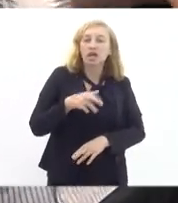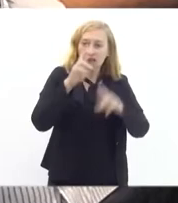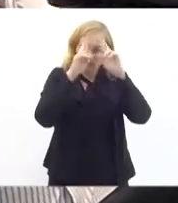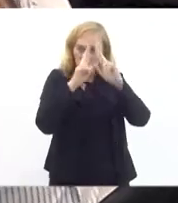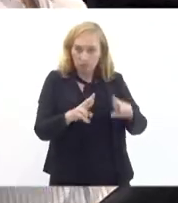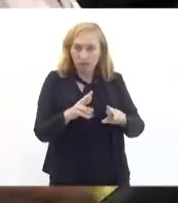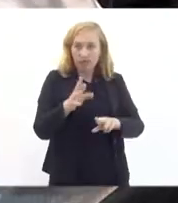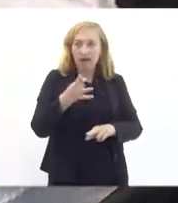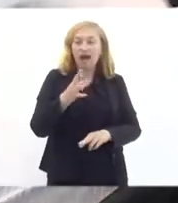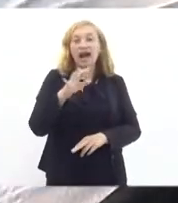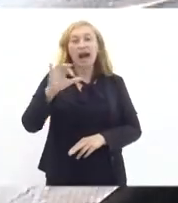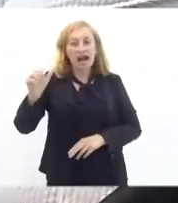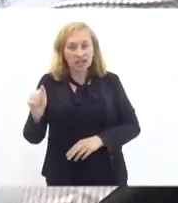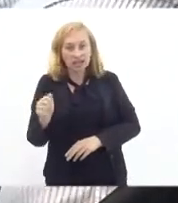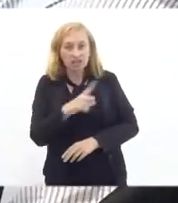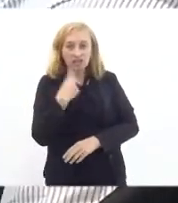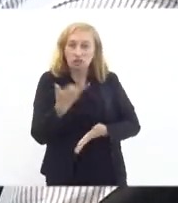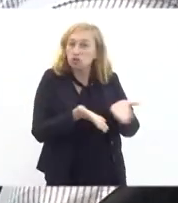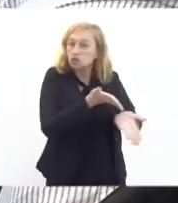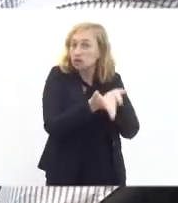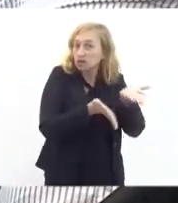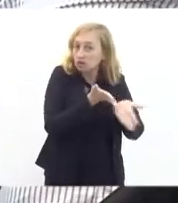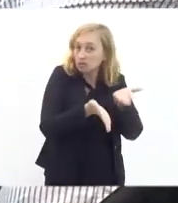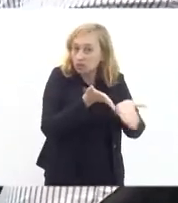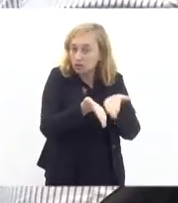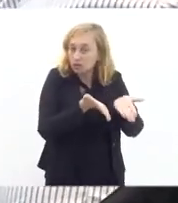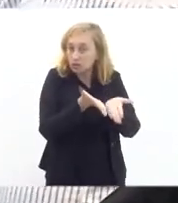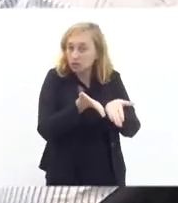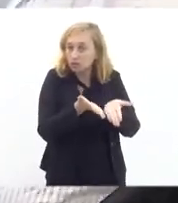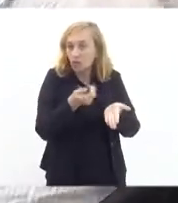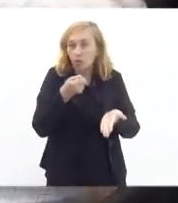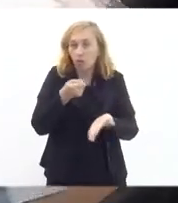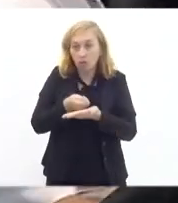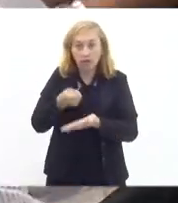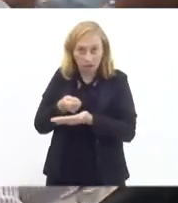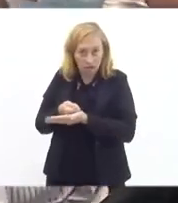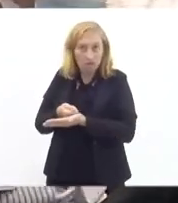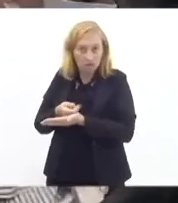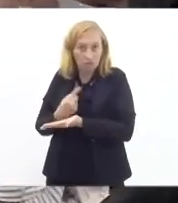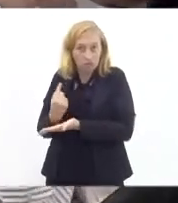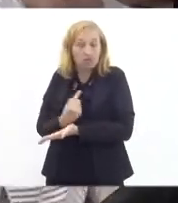nós preservamos. Tá? Na verdade, é obrigação, né?